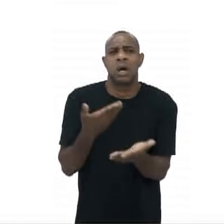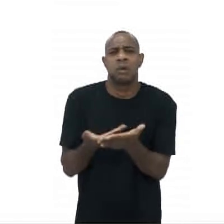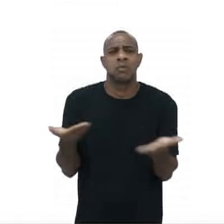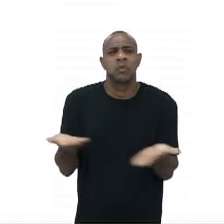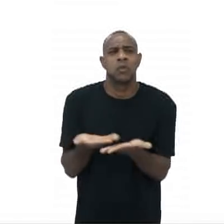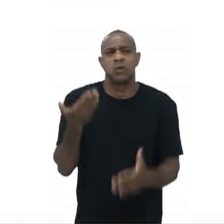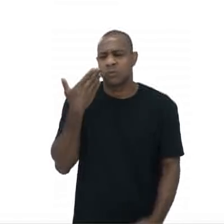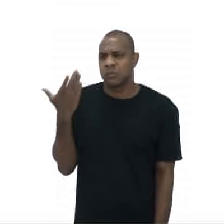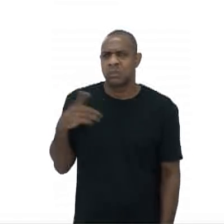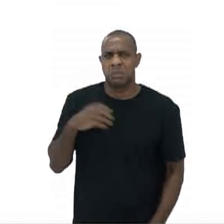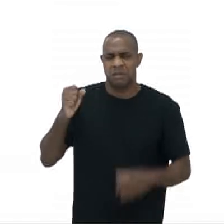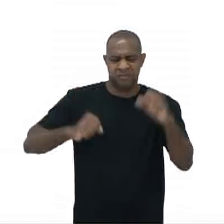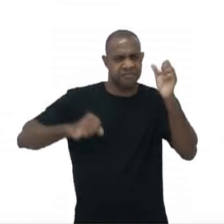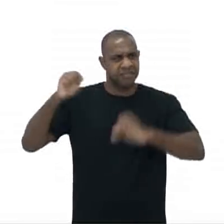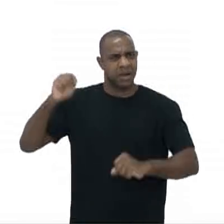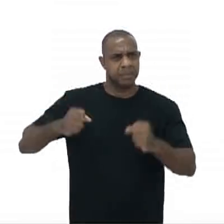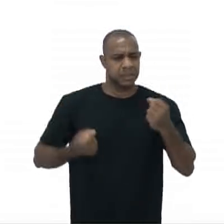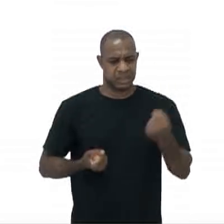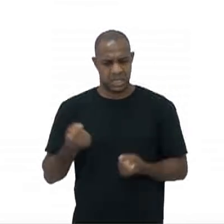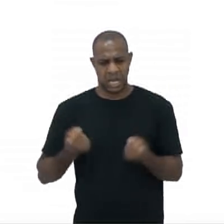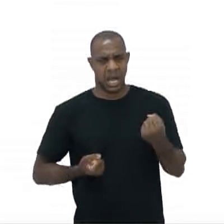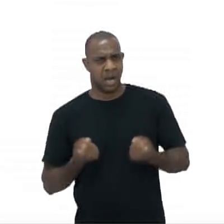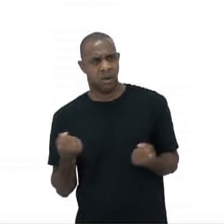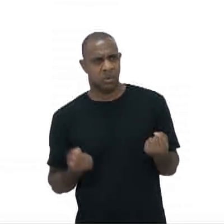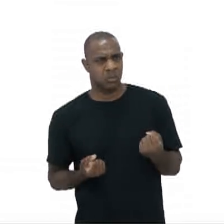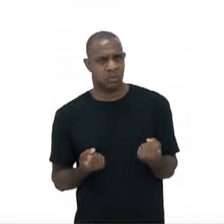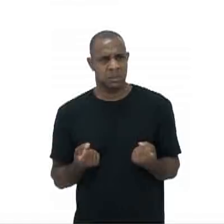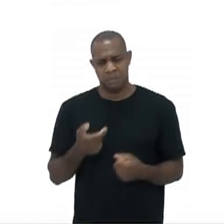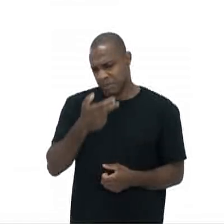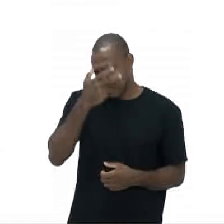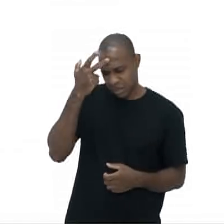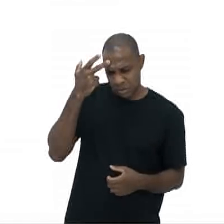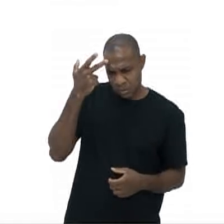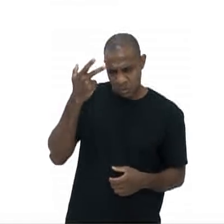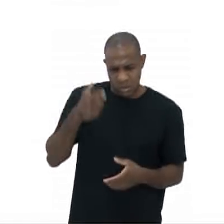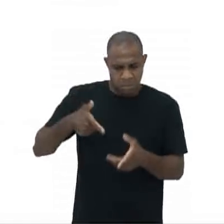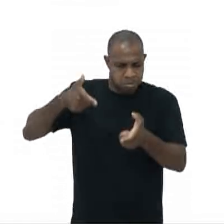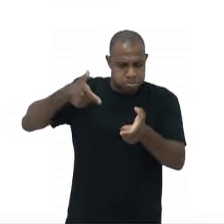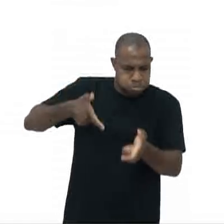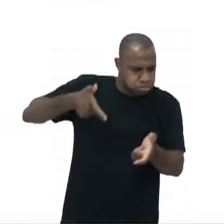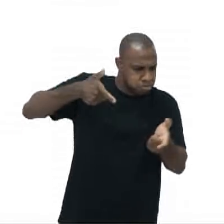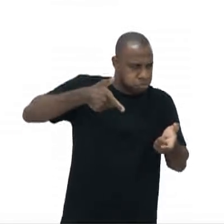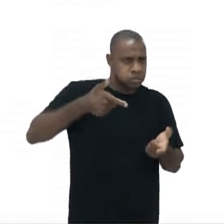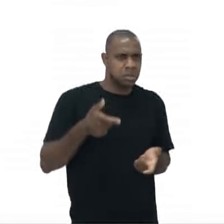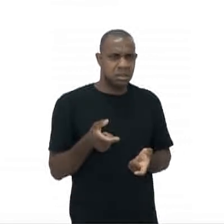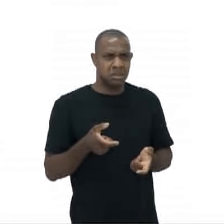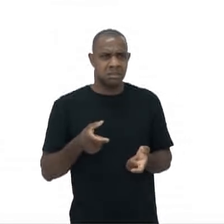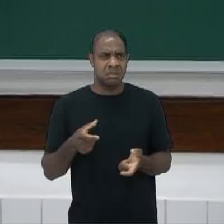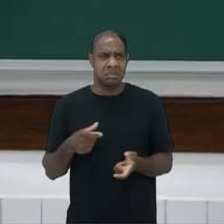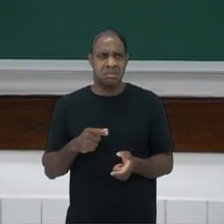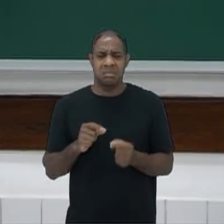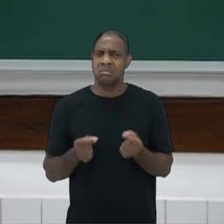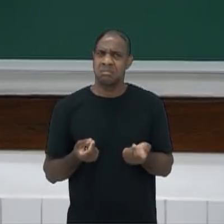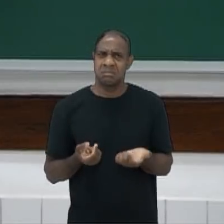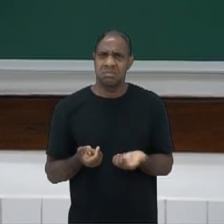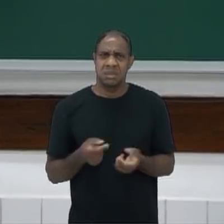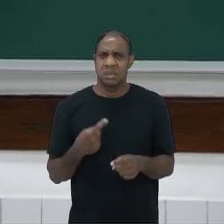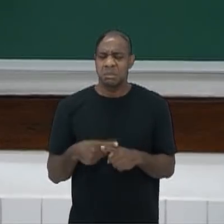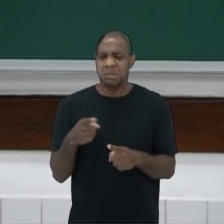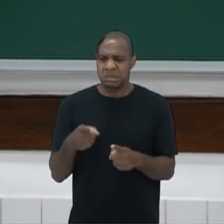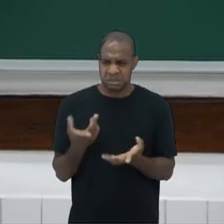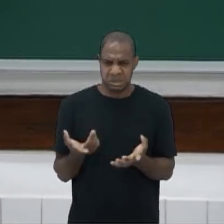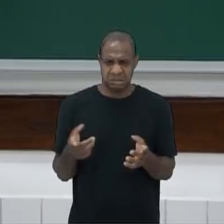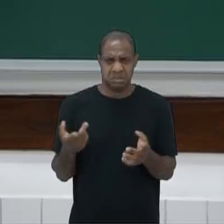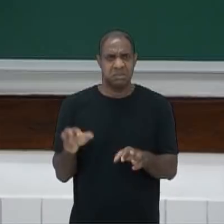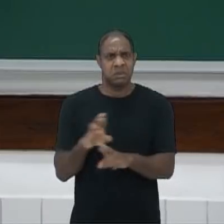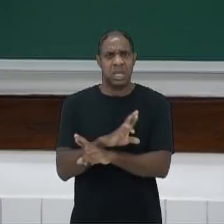Tem carros, tem peças, tem pessoas ali com máquinas. O que isso tem a ver com a célula? Eu vou dar um tempinho para você